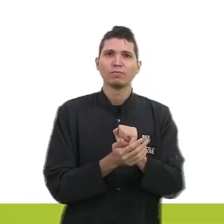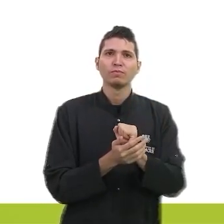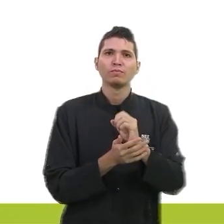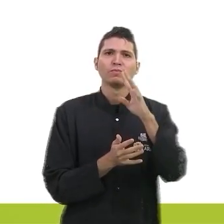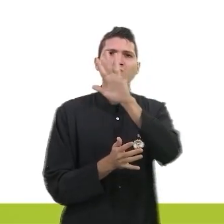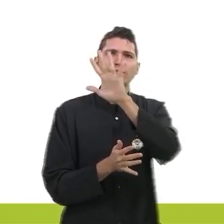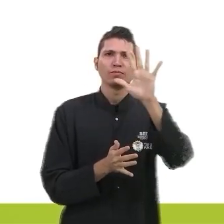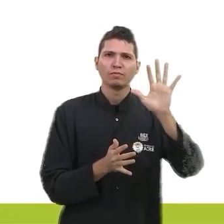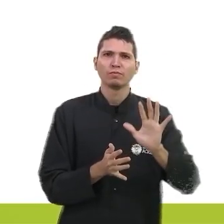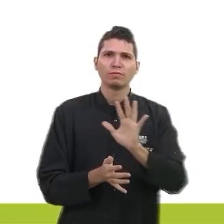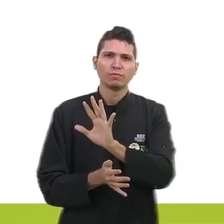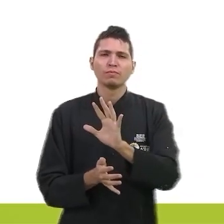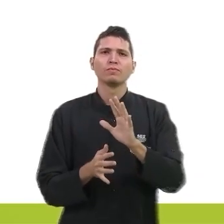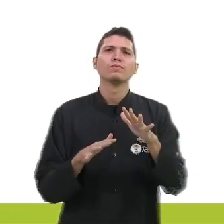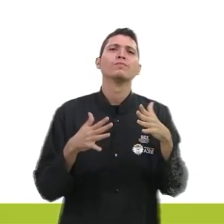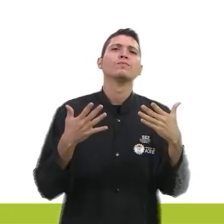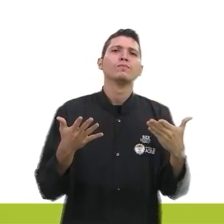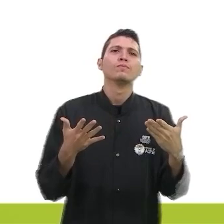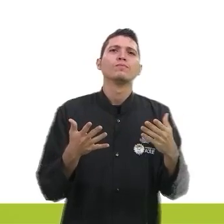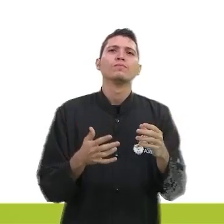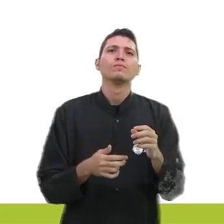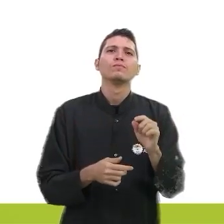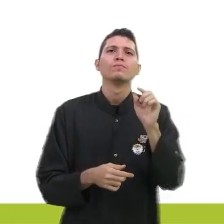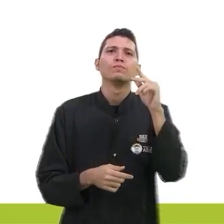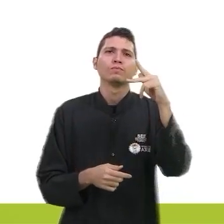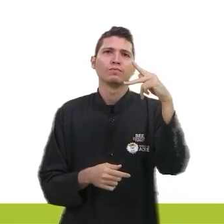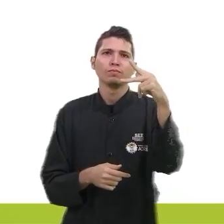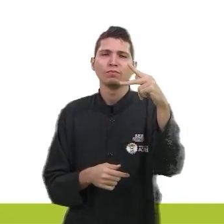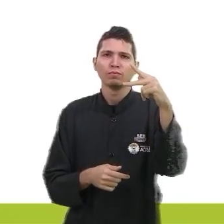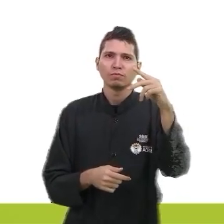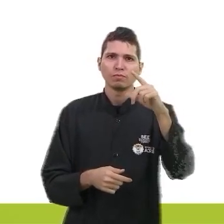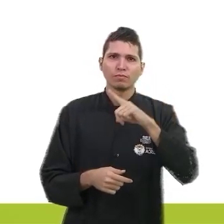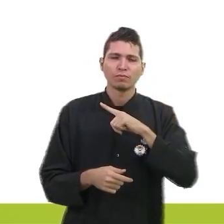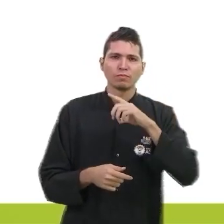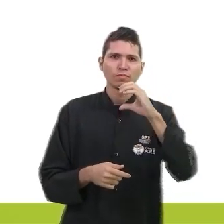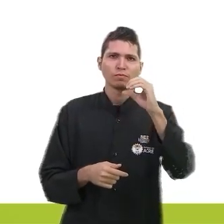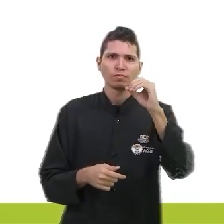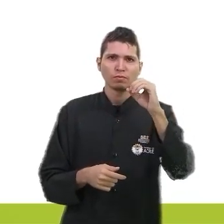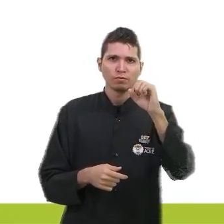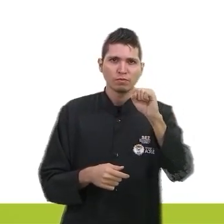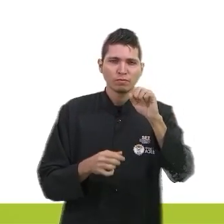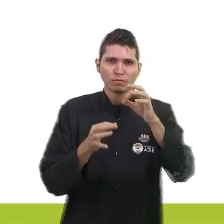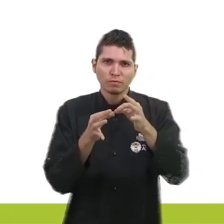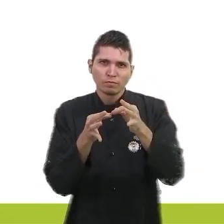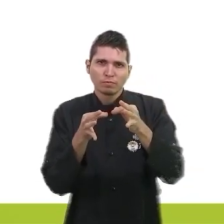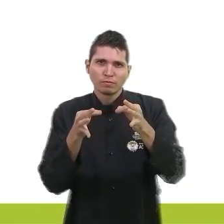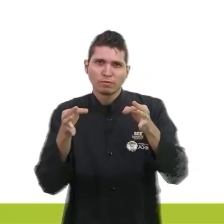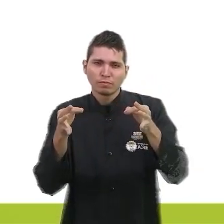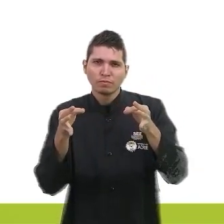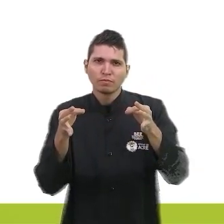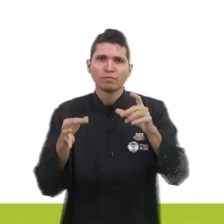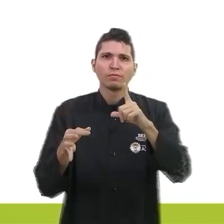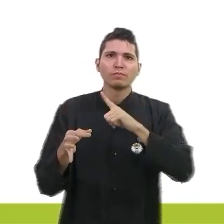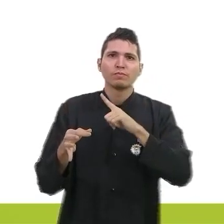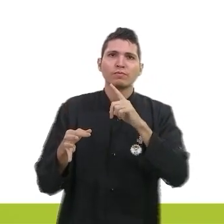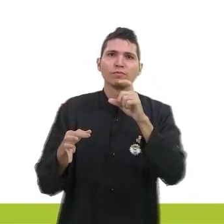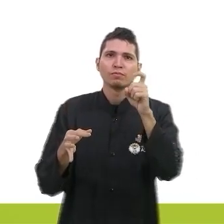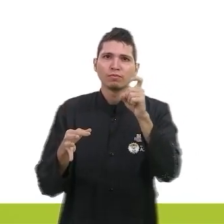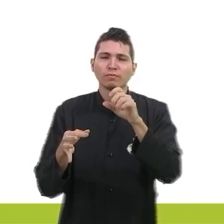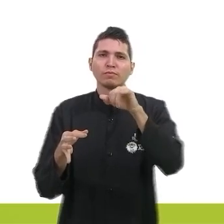quadrante está o ponto P que tem cosseno medindo, tem x e y